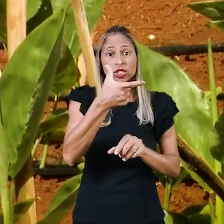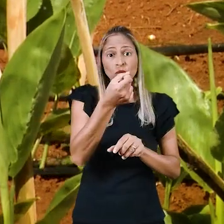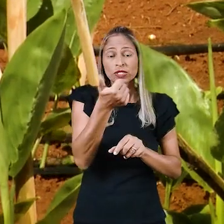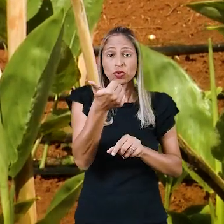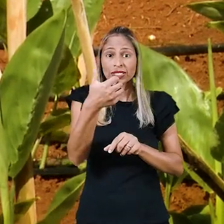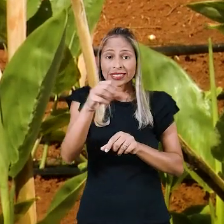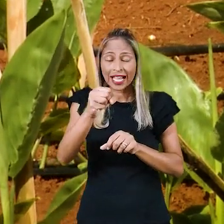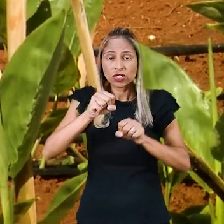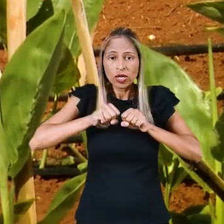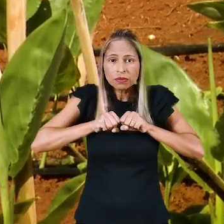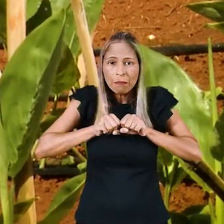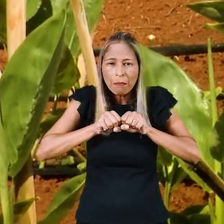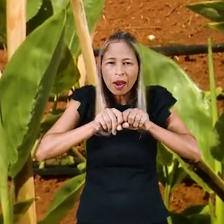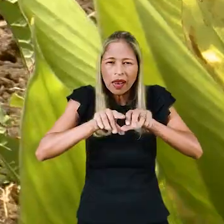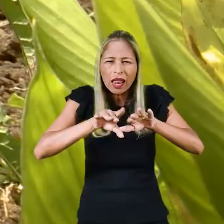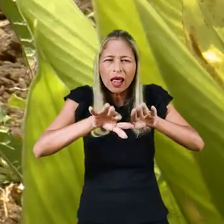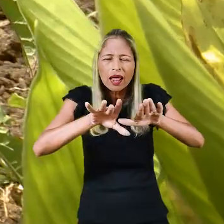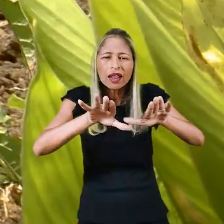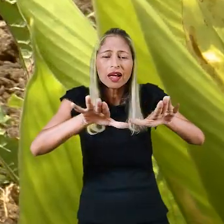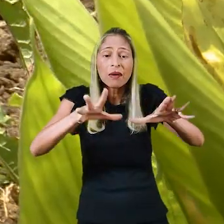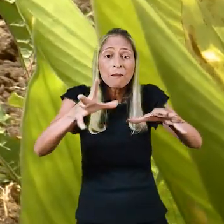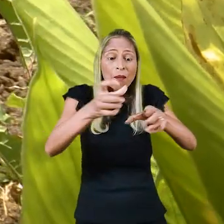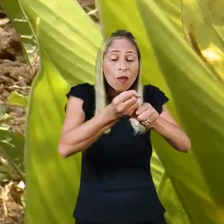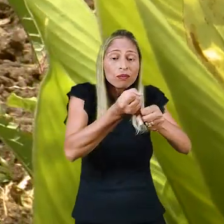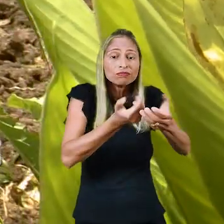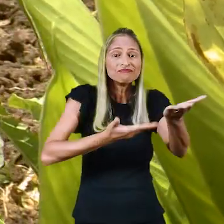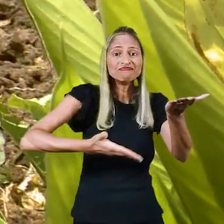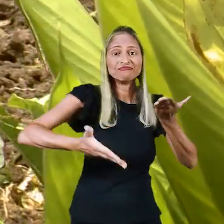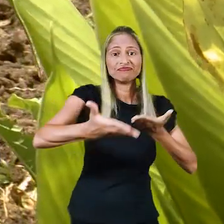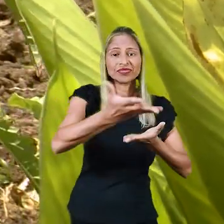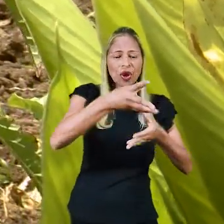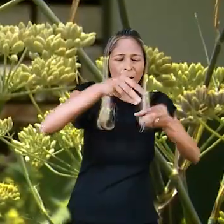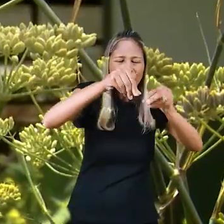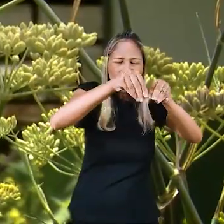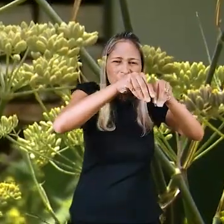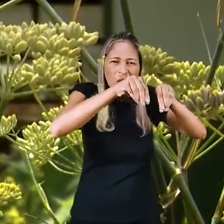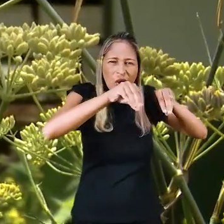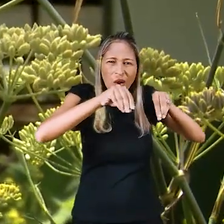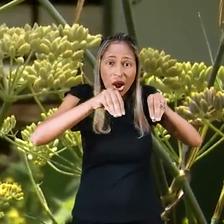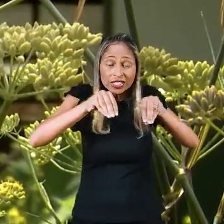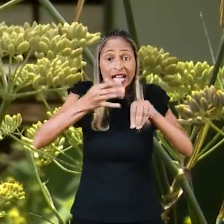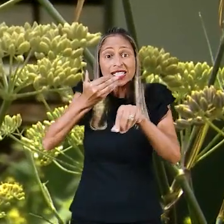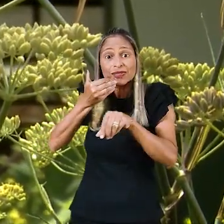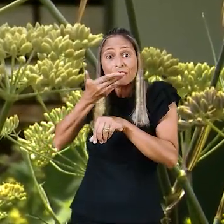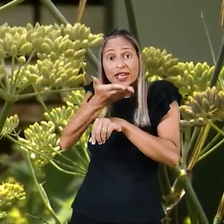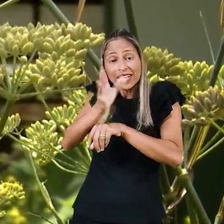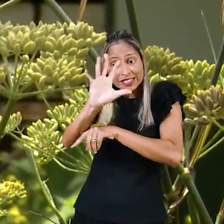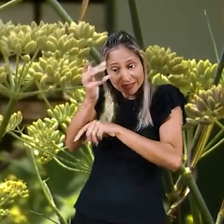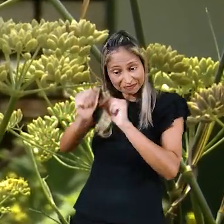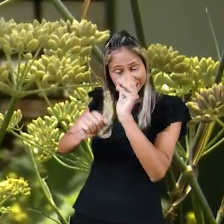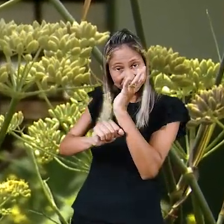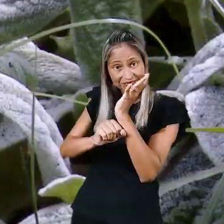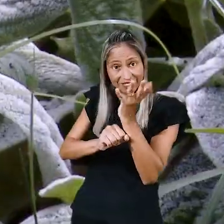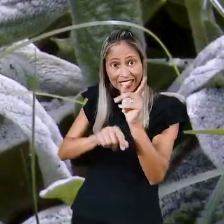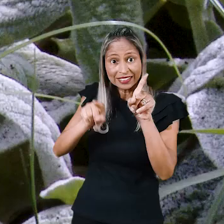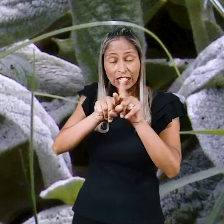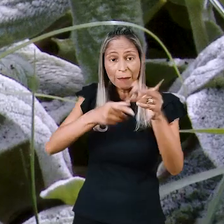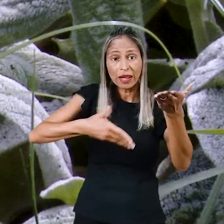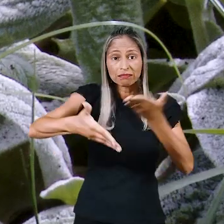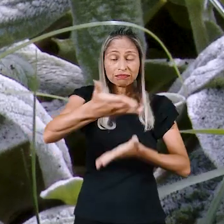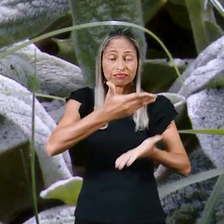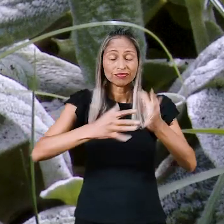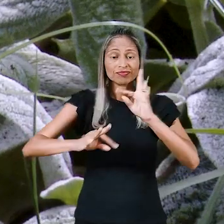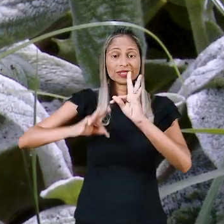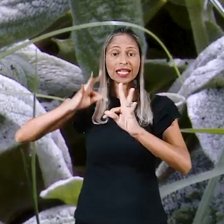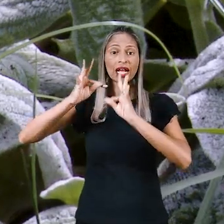desde 2010, nós multiplicamos e distribuímos muda dessas hortaliças não convencionais, também fazendo a